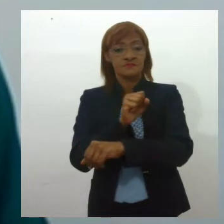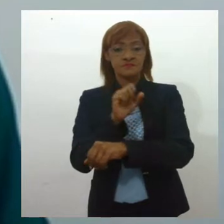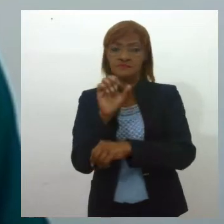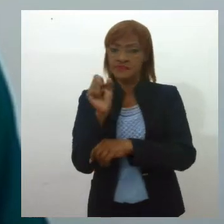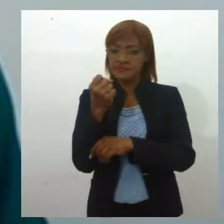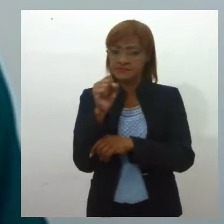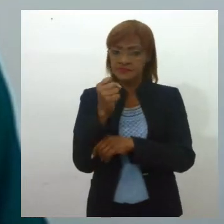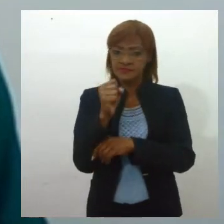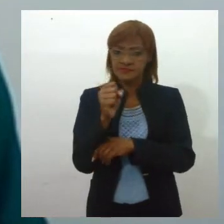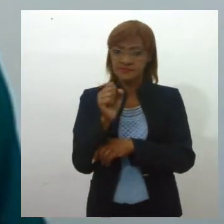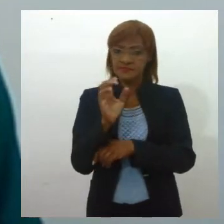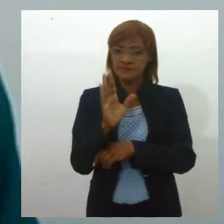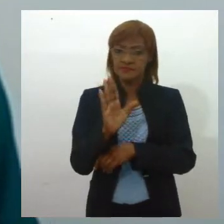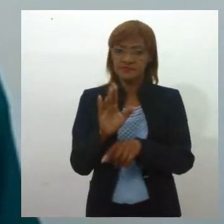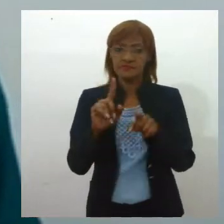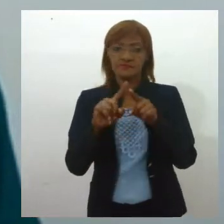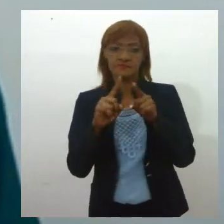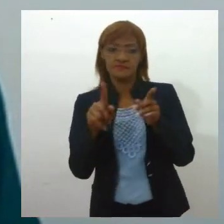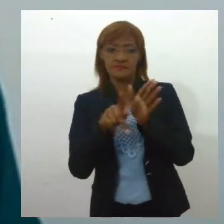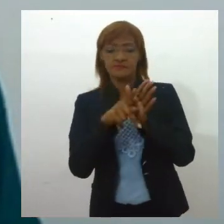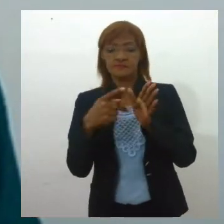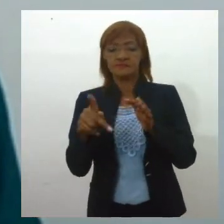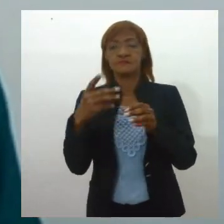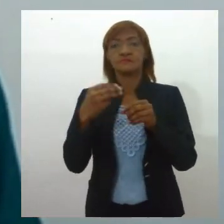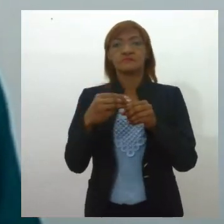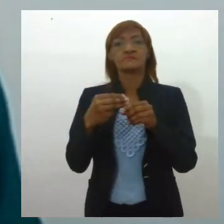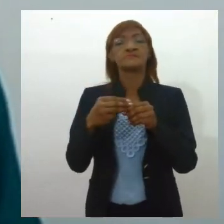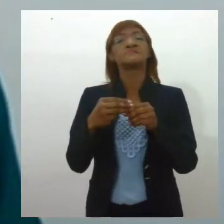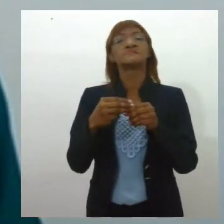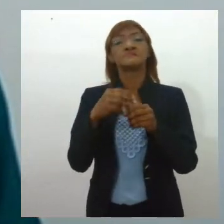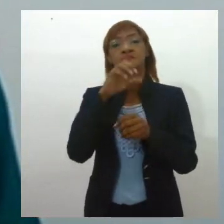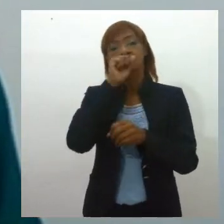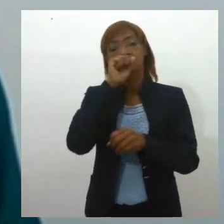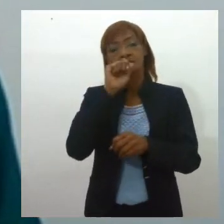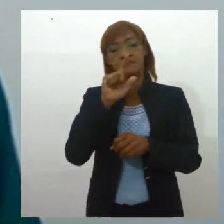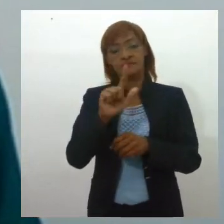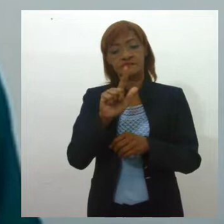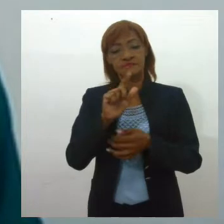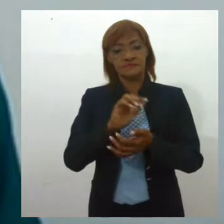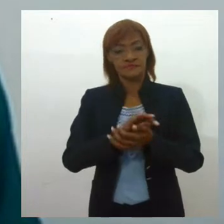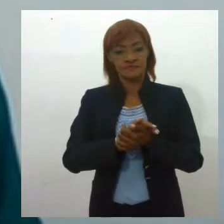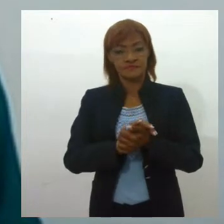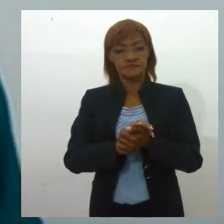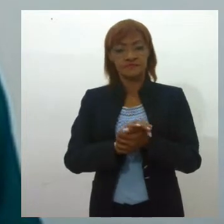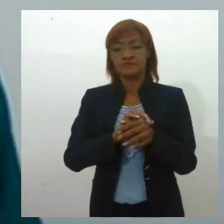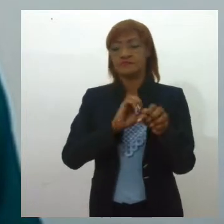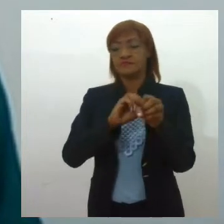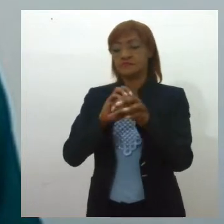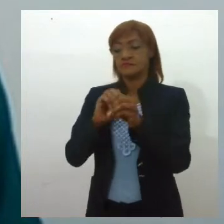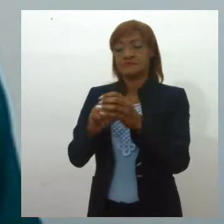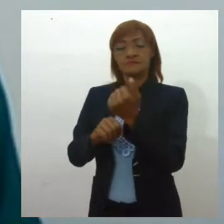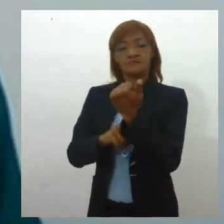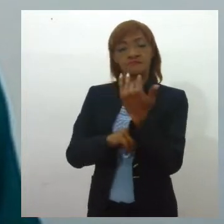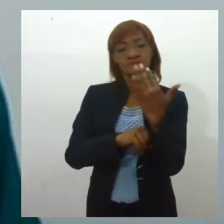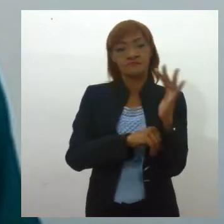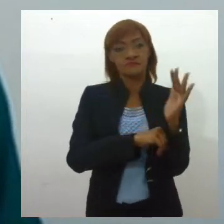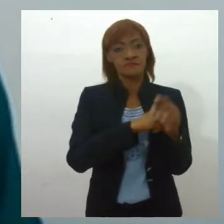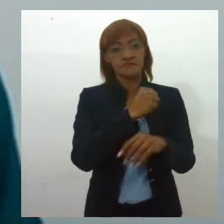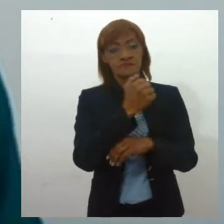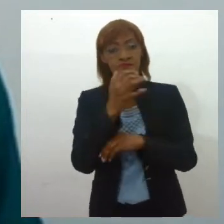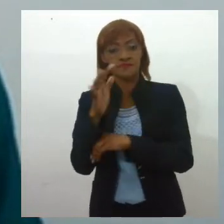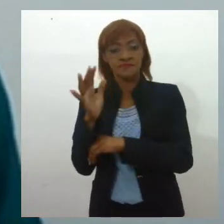mais direcionado ao município de Laranjeiras. Então, nós trabalhamos aí com educação ambiental, foram mais de